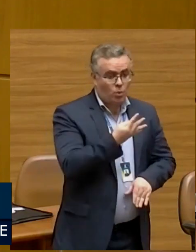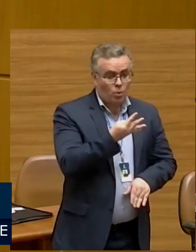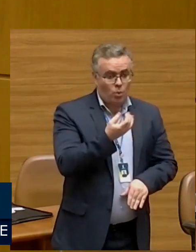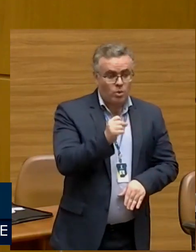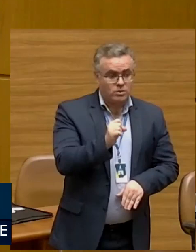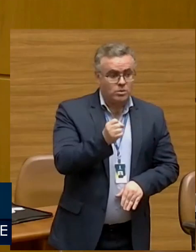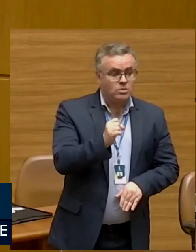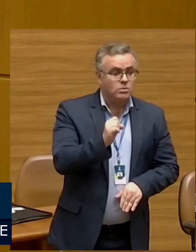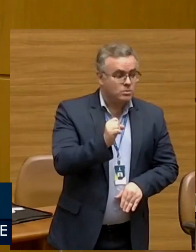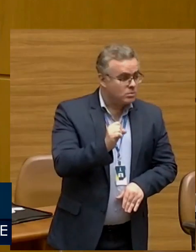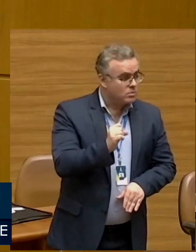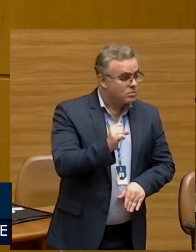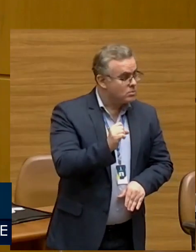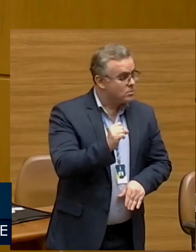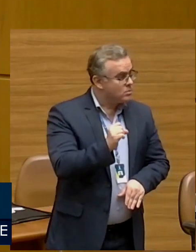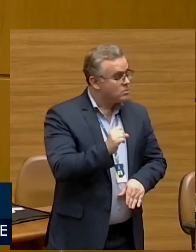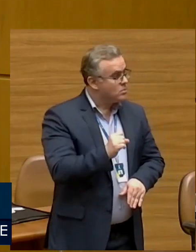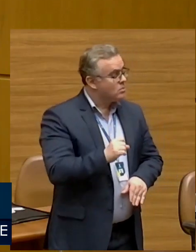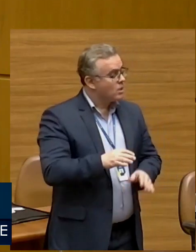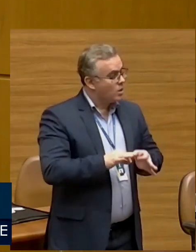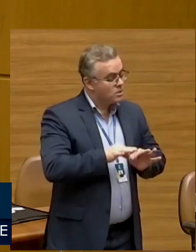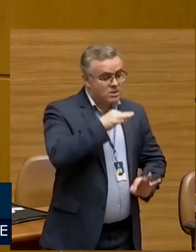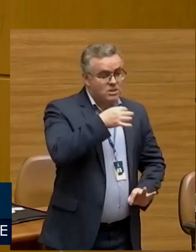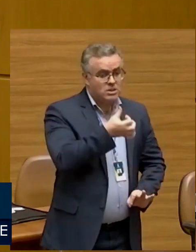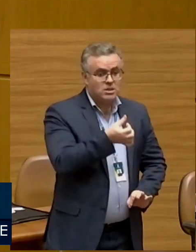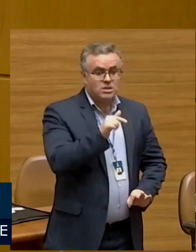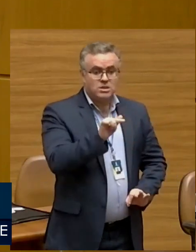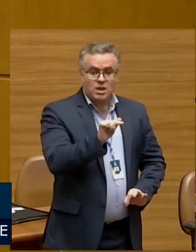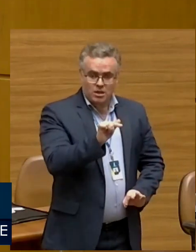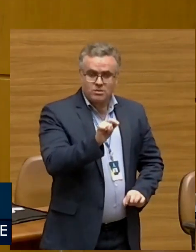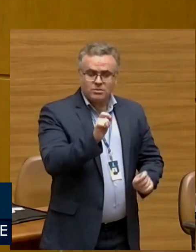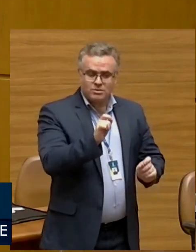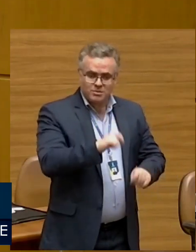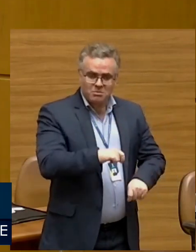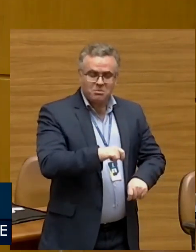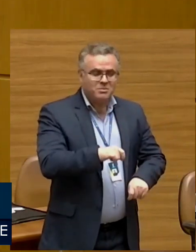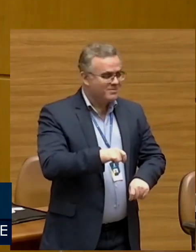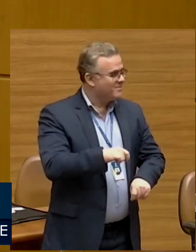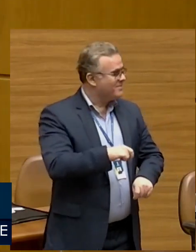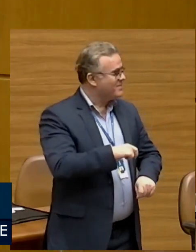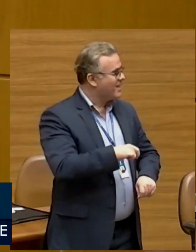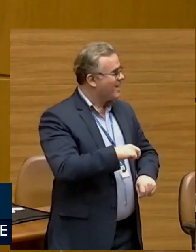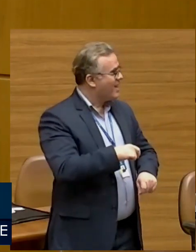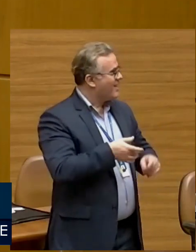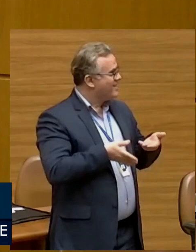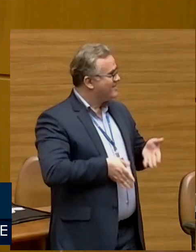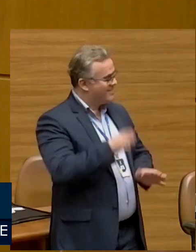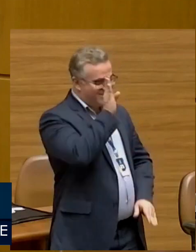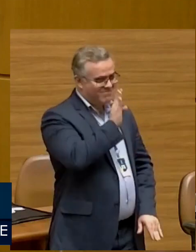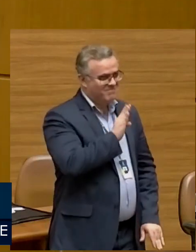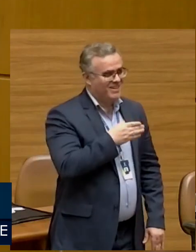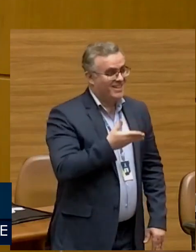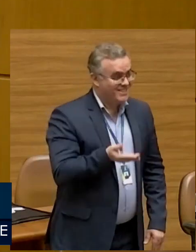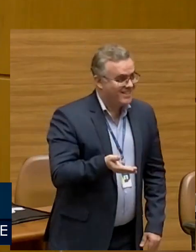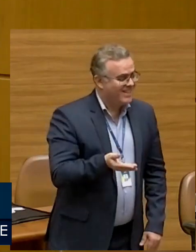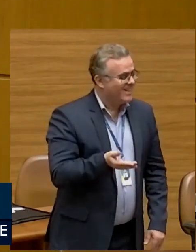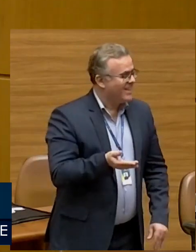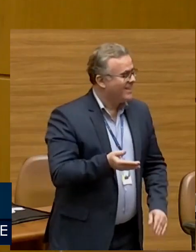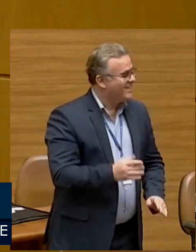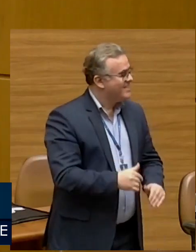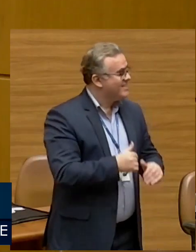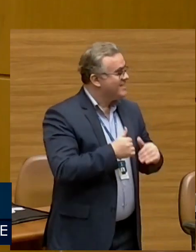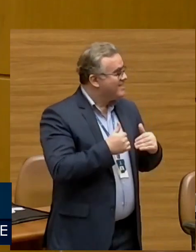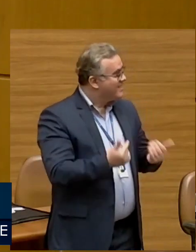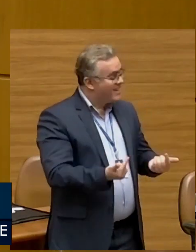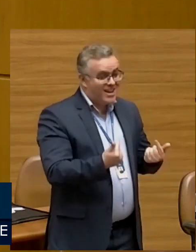de idade, eu tenho 1,67 de altura. O biotipo é o brasileiro. E eu